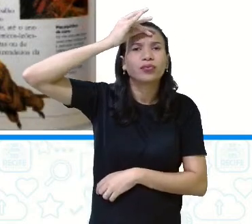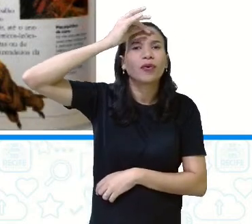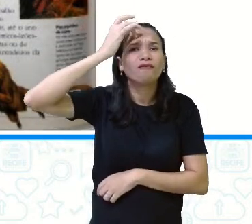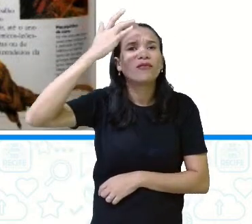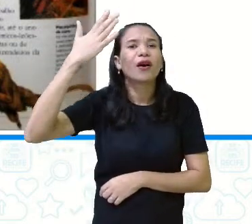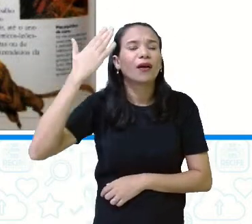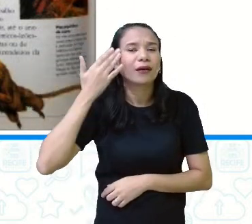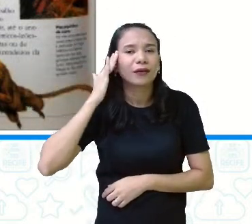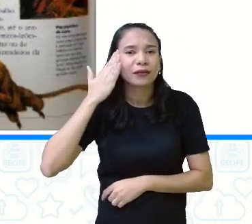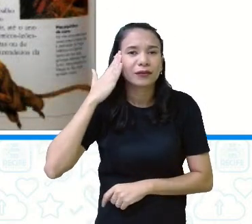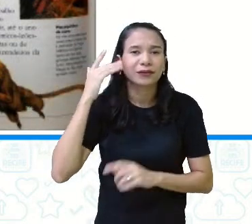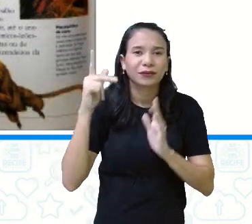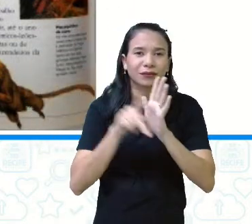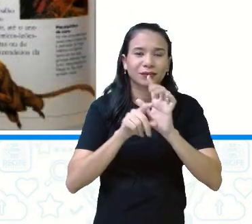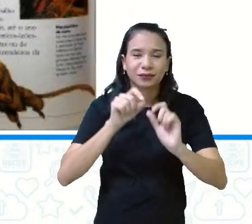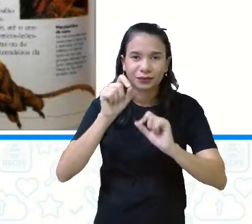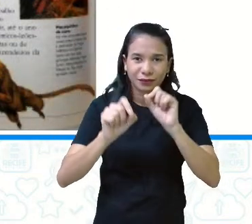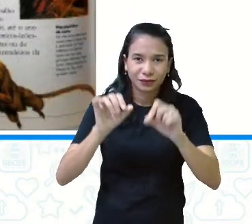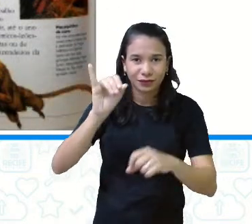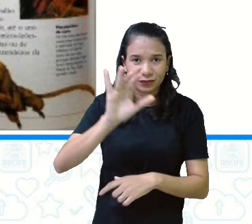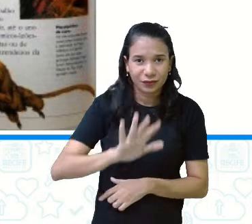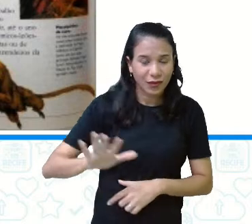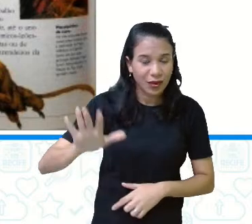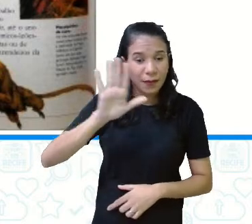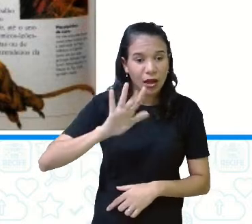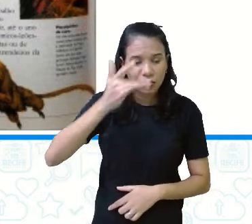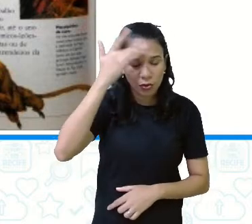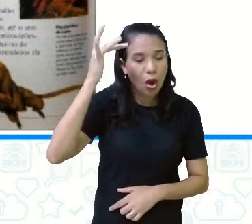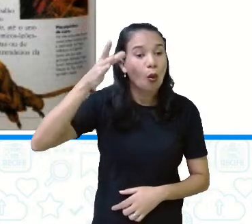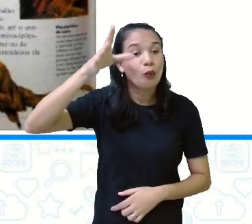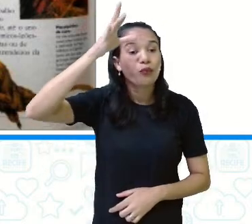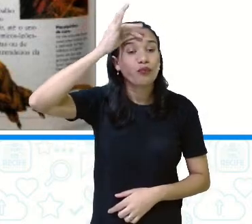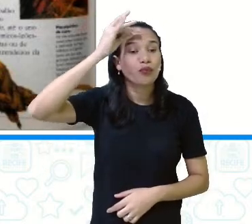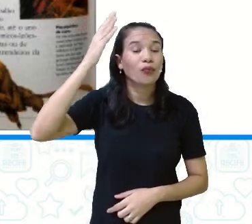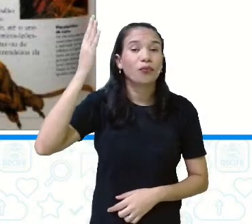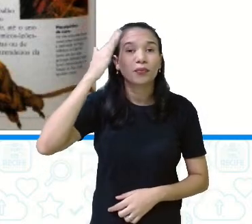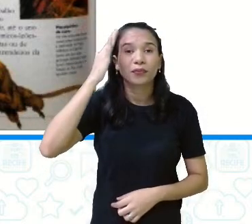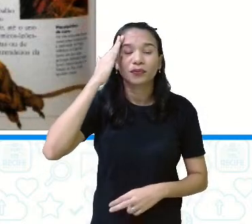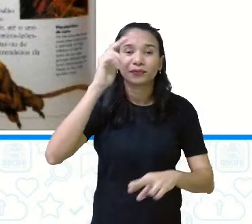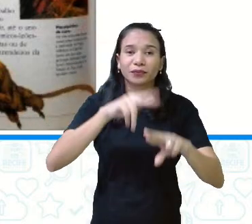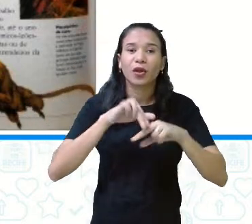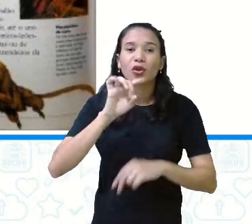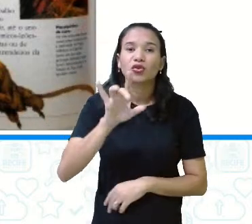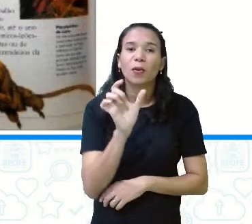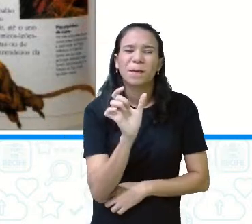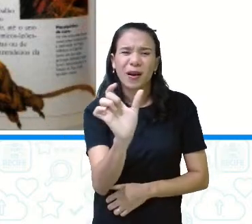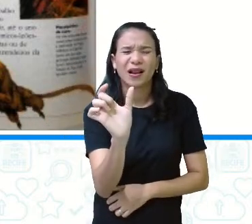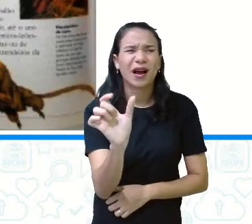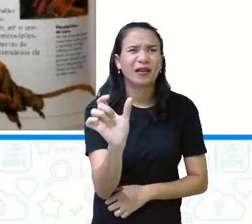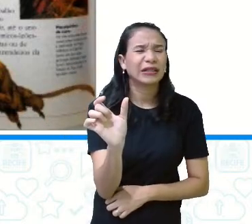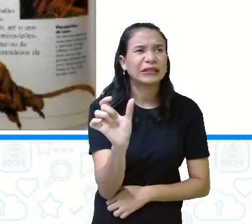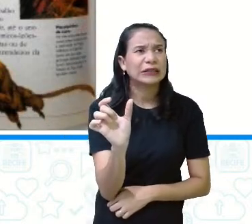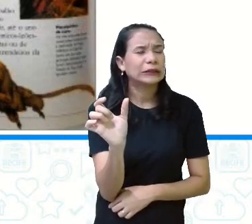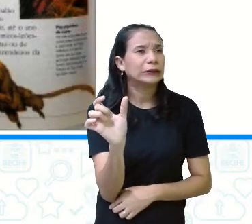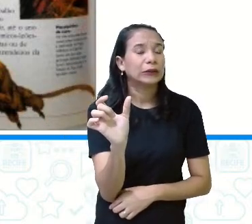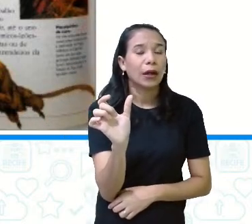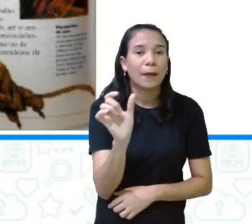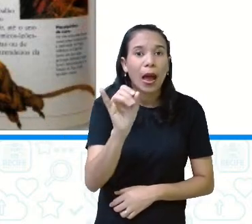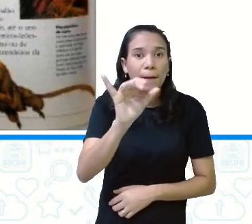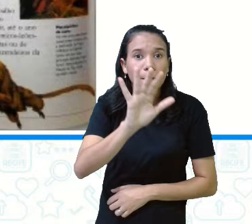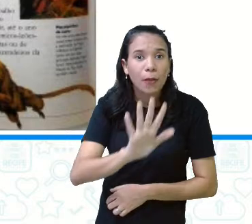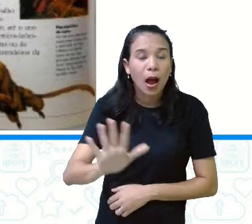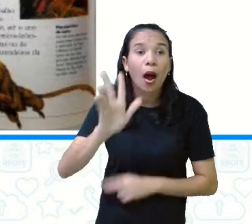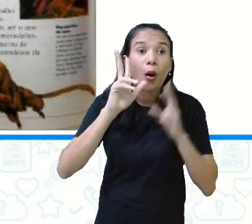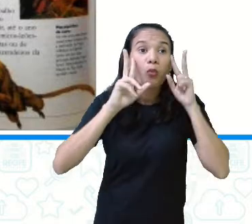você compreender, né? A imagem, ela enriquece muito, porque quando eu digo só uma palavra, você começa a imaginar, mas quando vem ali a